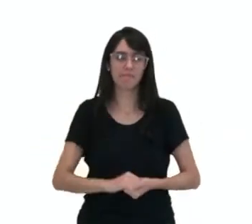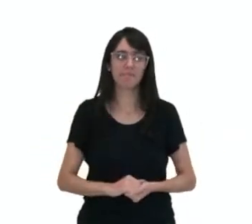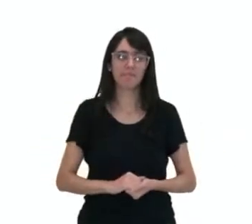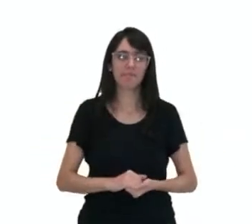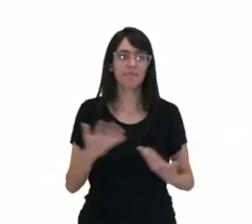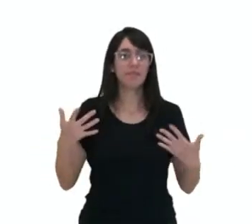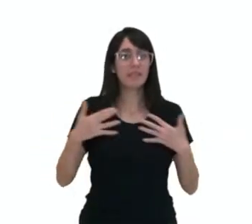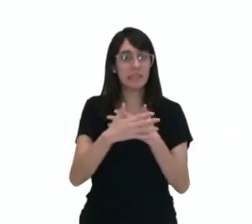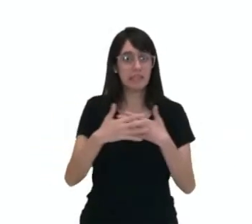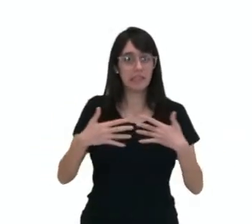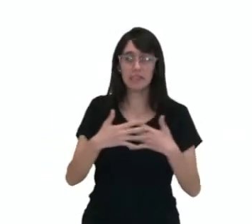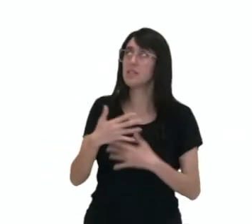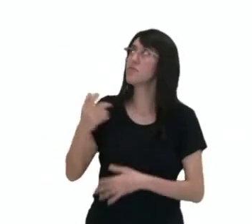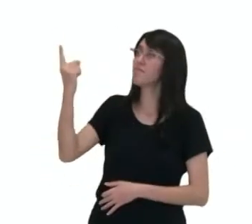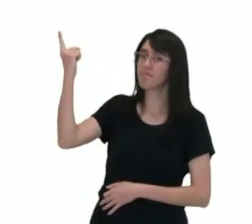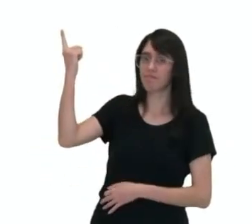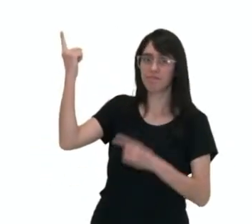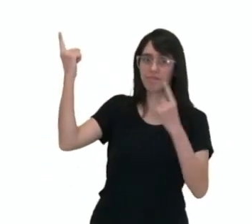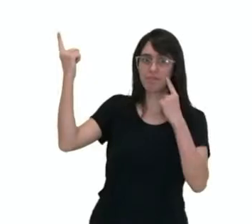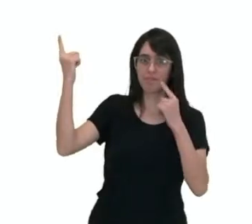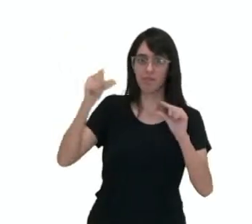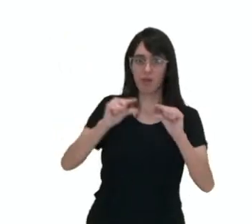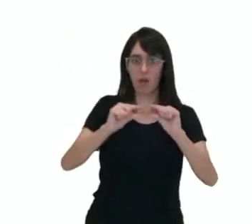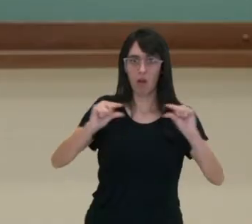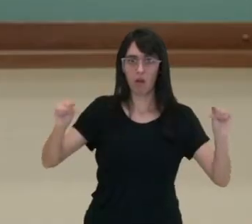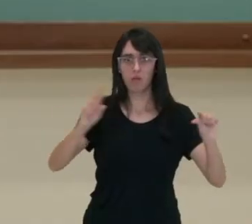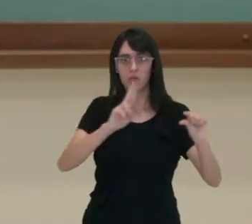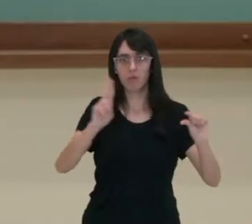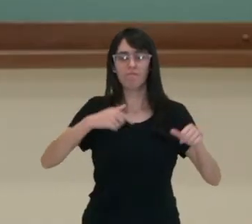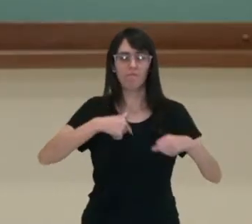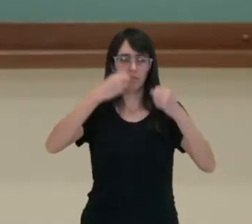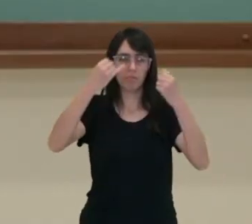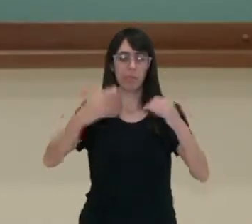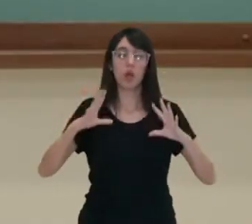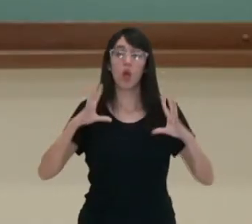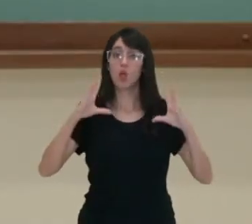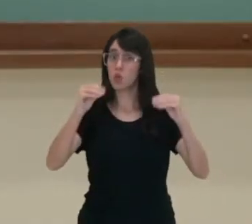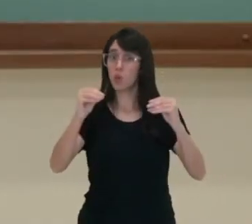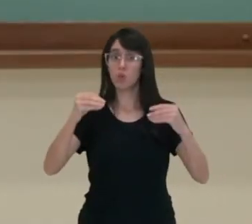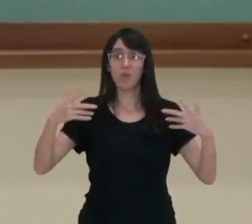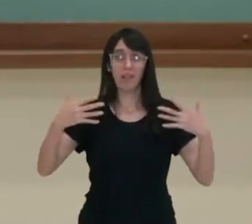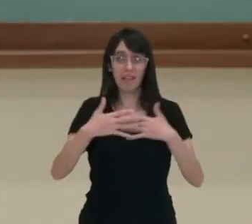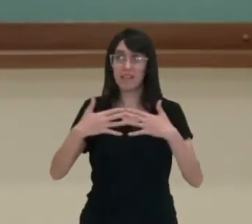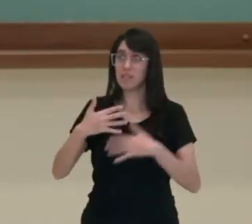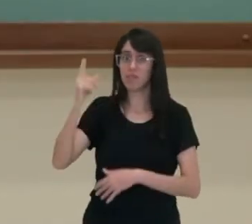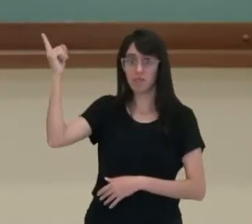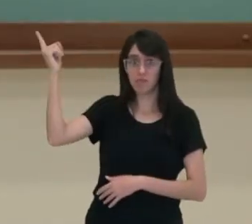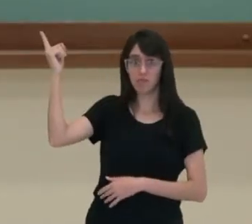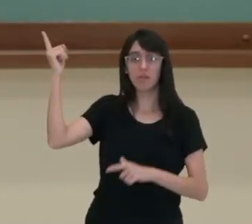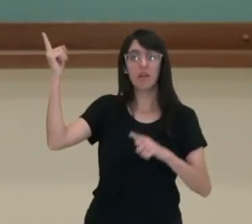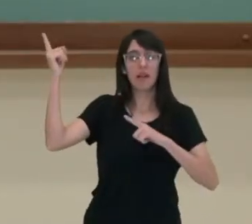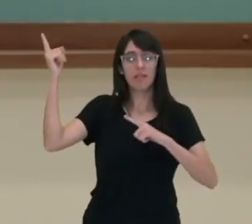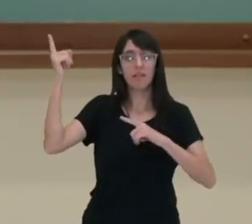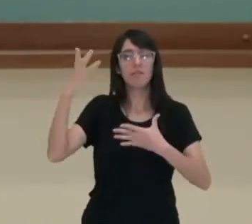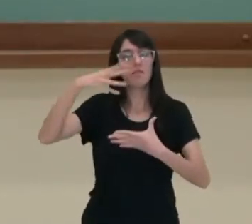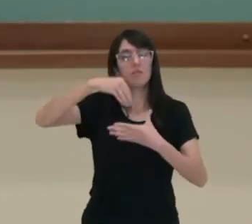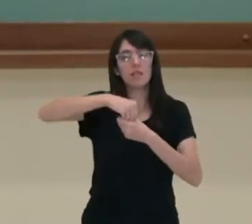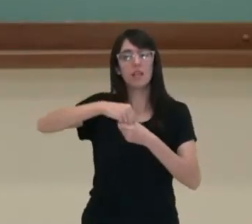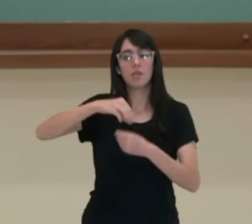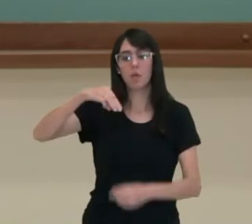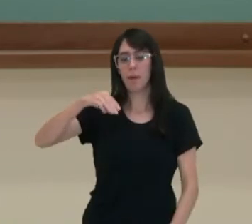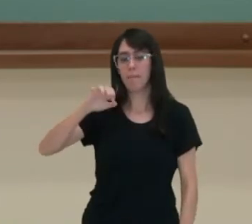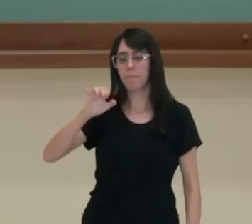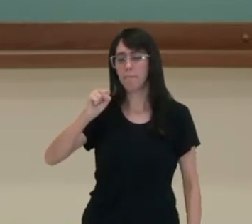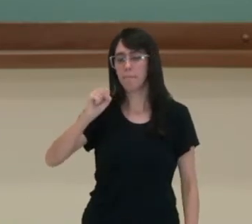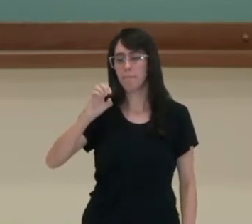conjuntivo cartilaginoso. Todos os tecidos conjuntivos, eles são formados na mesoderme. Lá na fase embrionária,